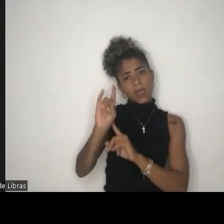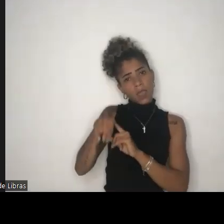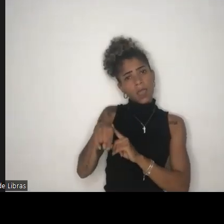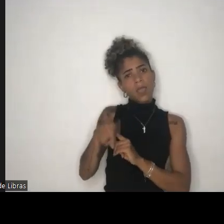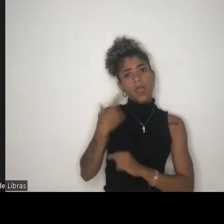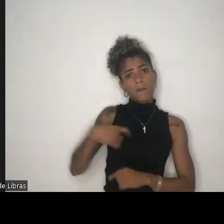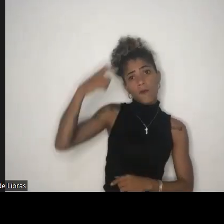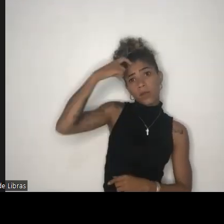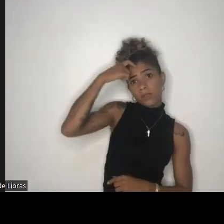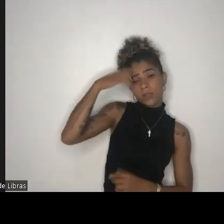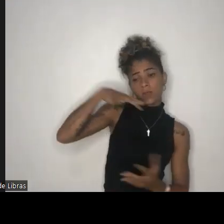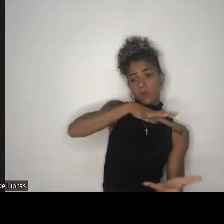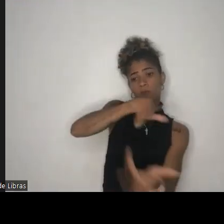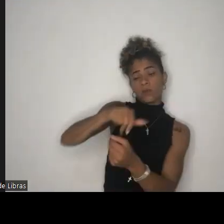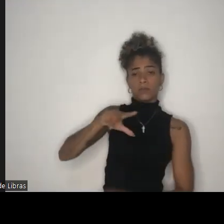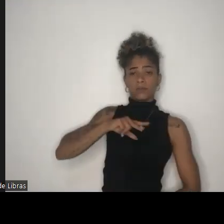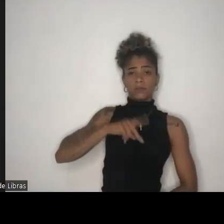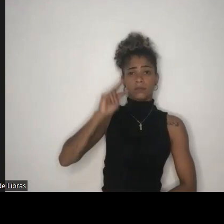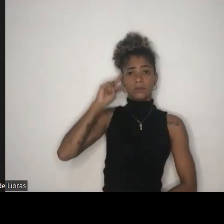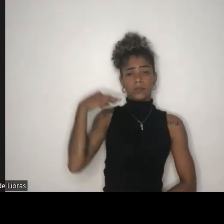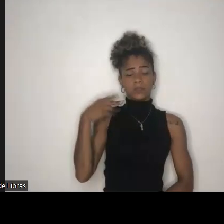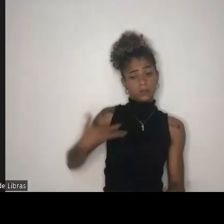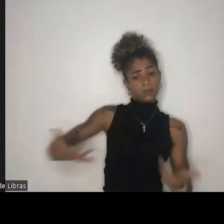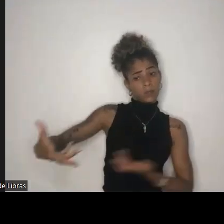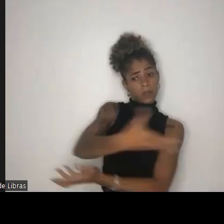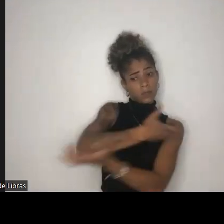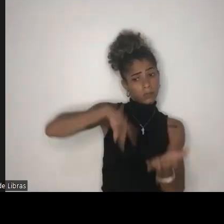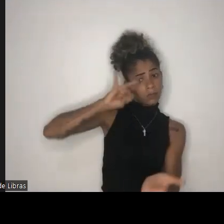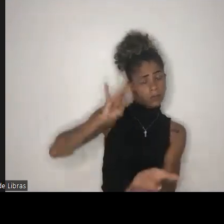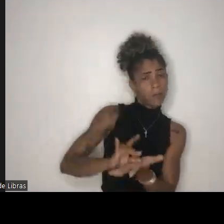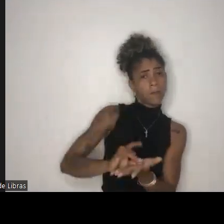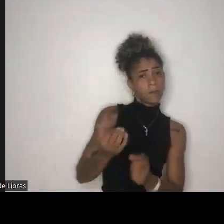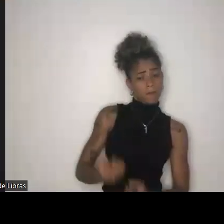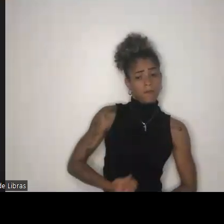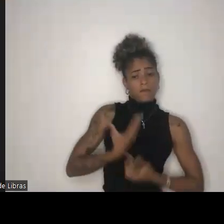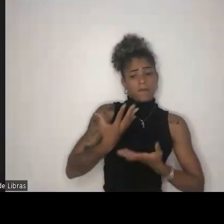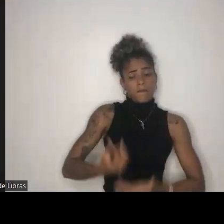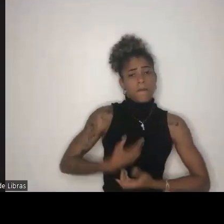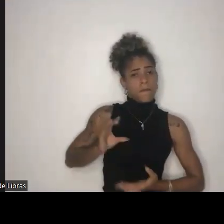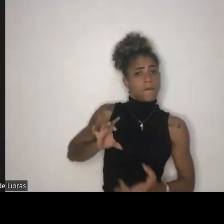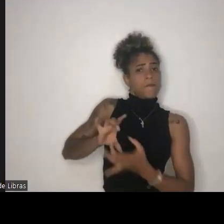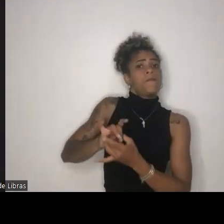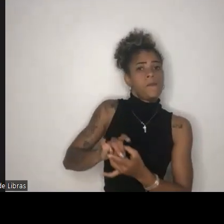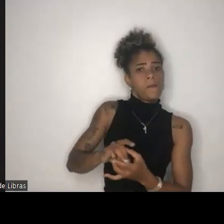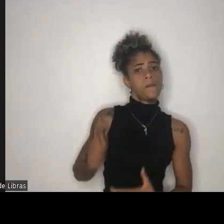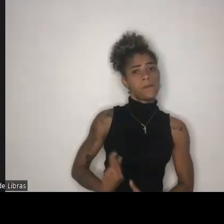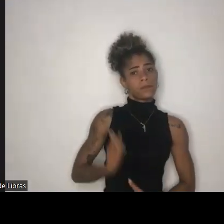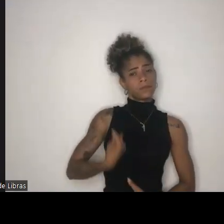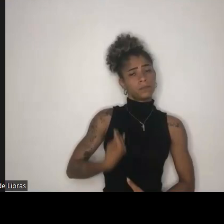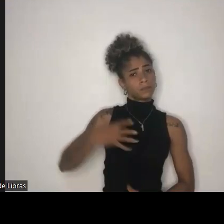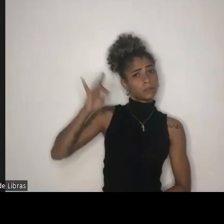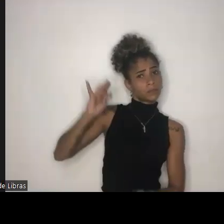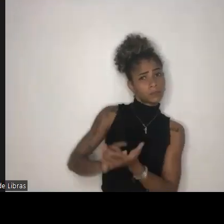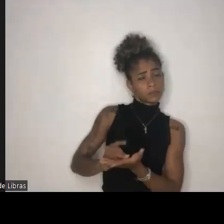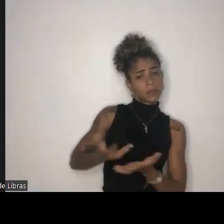mundo uma forma particular de se relacionar com a realidade e Era exatamente o que eu tava vivendo eu comecei realmente a me